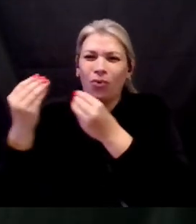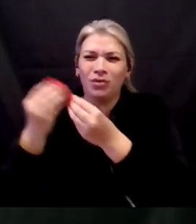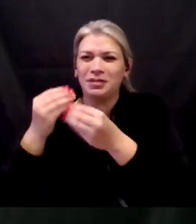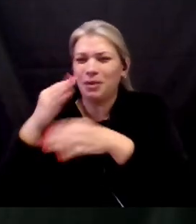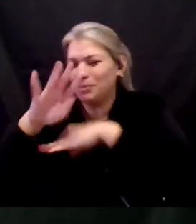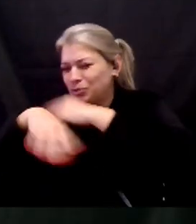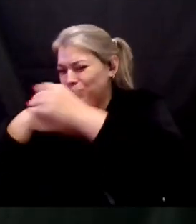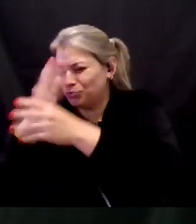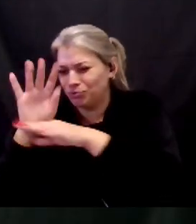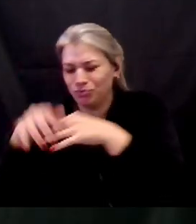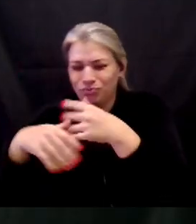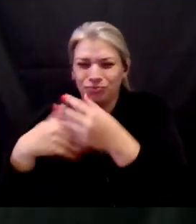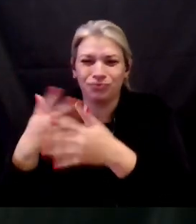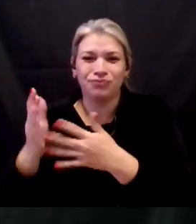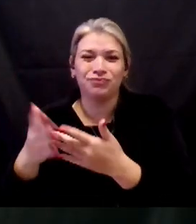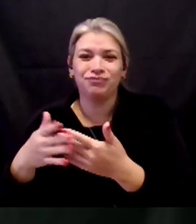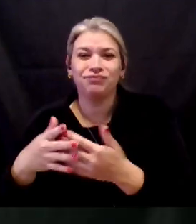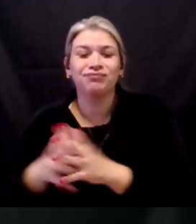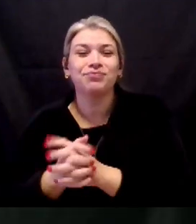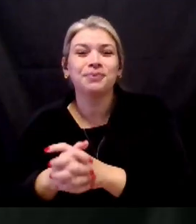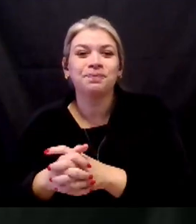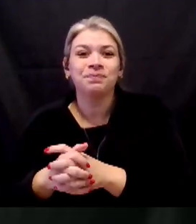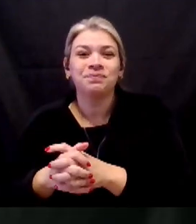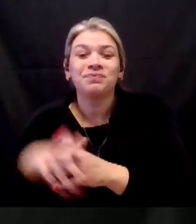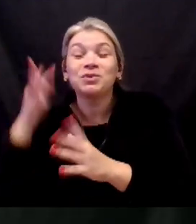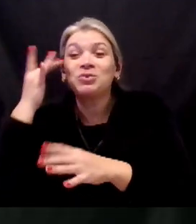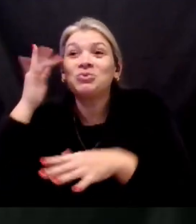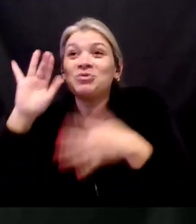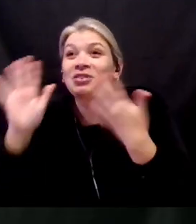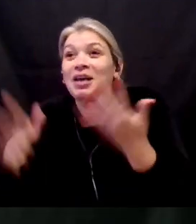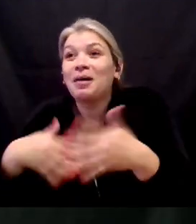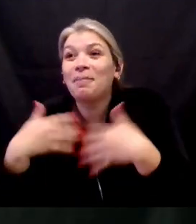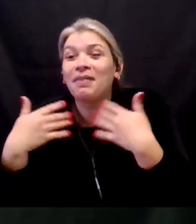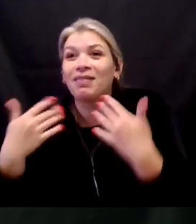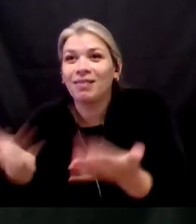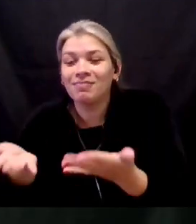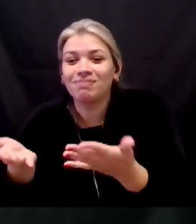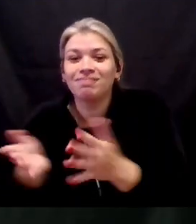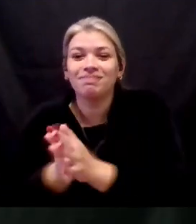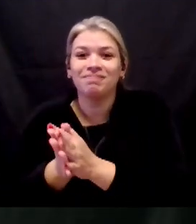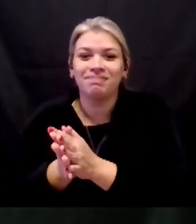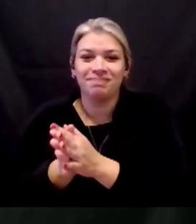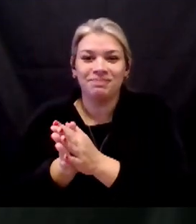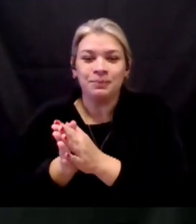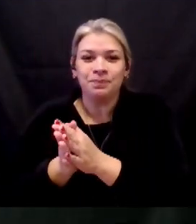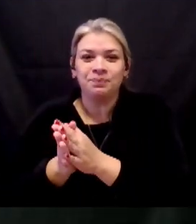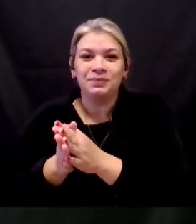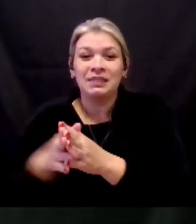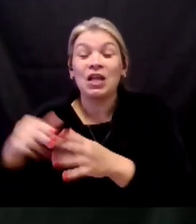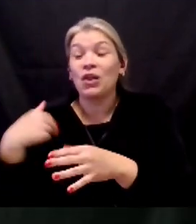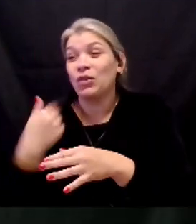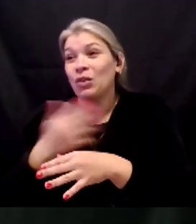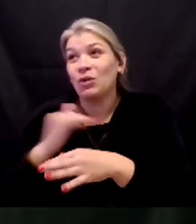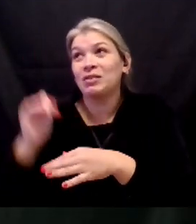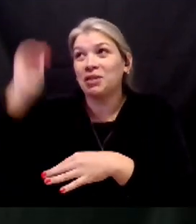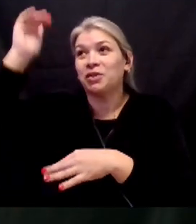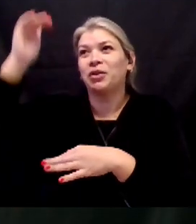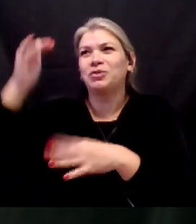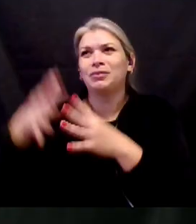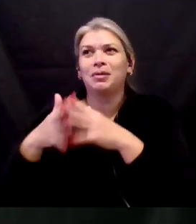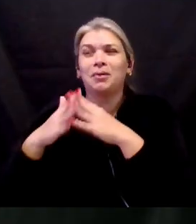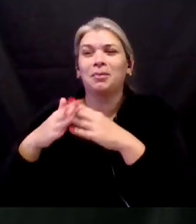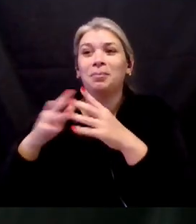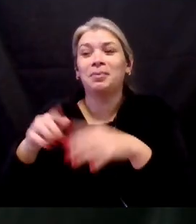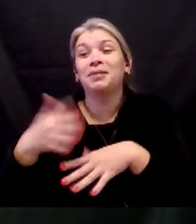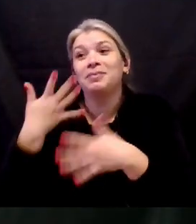bagunça. Se nós adultos já temos um pouquinho de dificuldade, você imagina uma criança vendo os vídeos, olhando um monte de